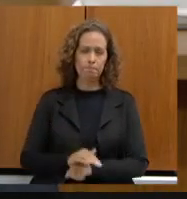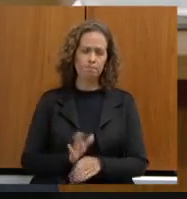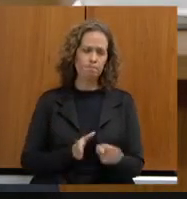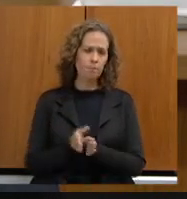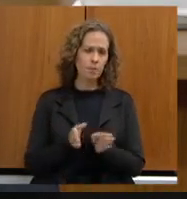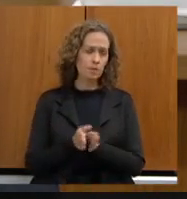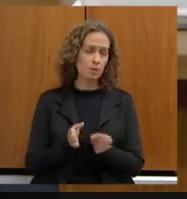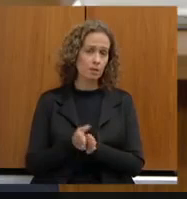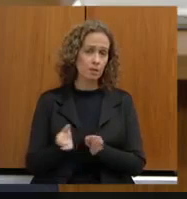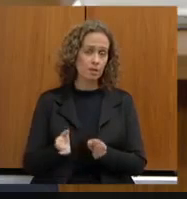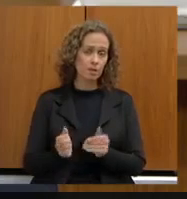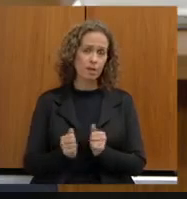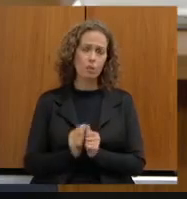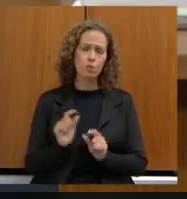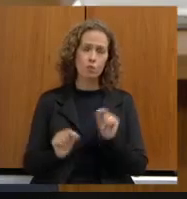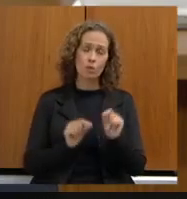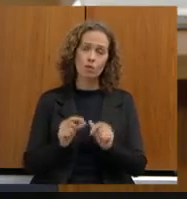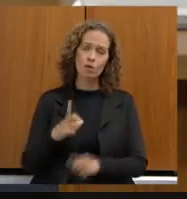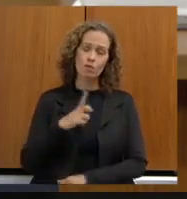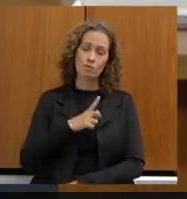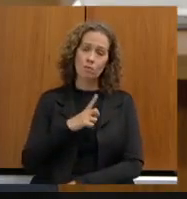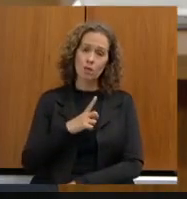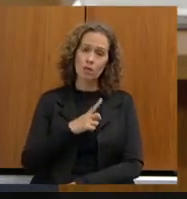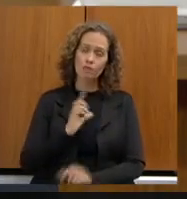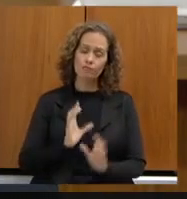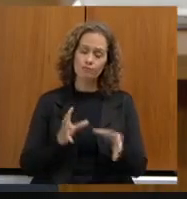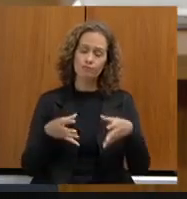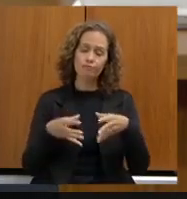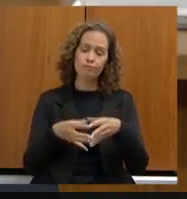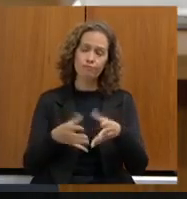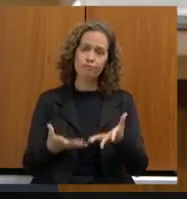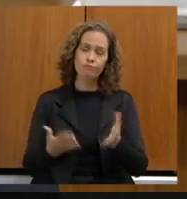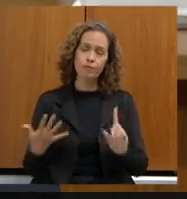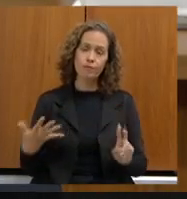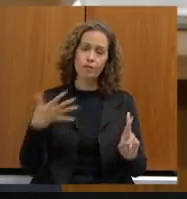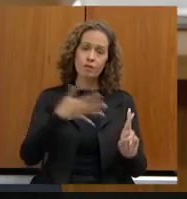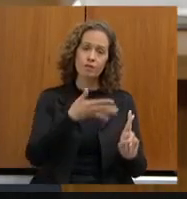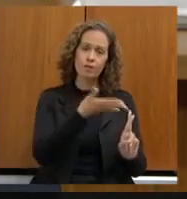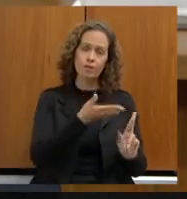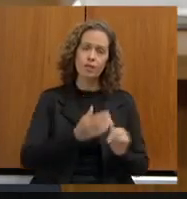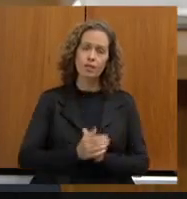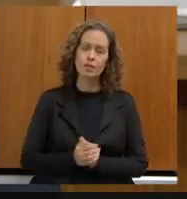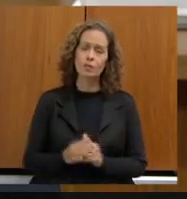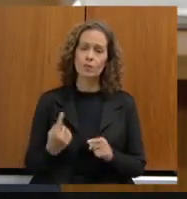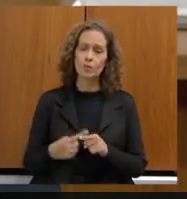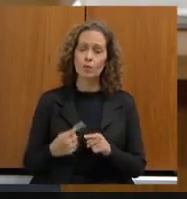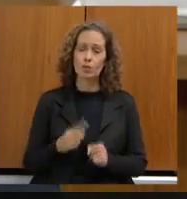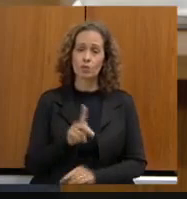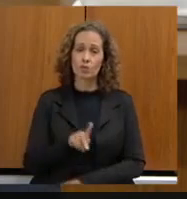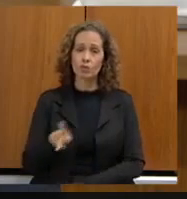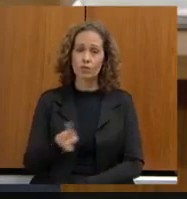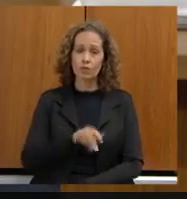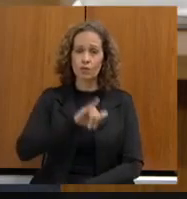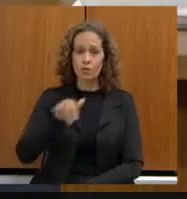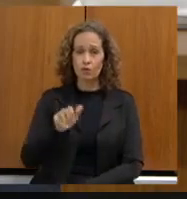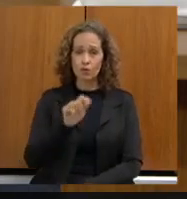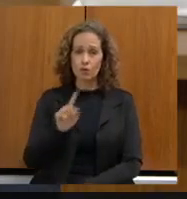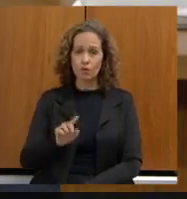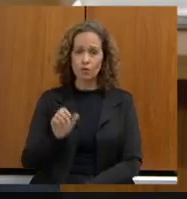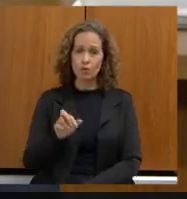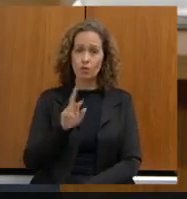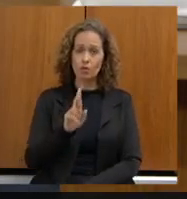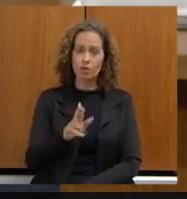orientação do departamento penitenciário para criar uma unidade de referência da penitenciária Bicas 1 o prezão Albergaria a fim de atender